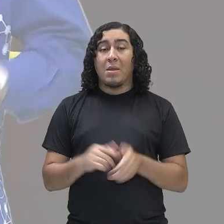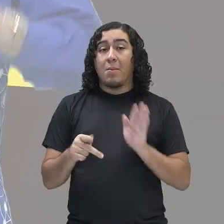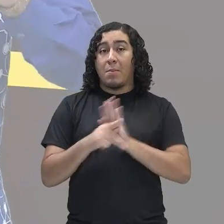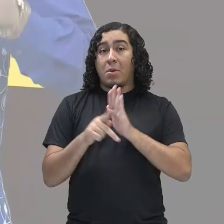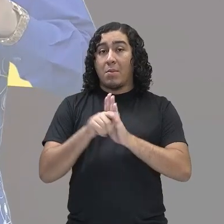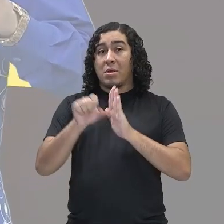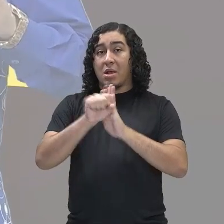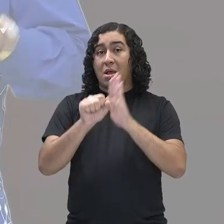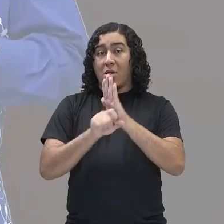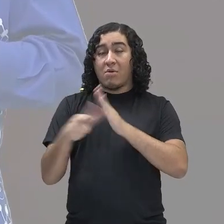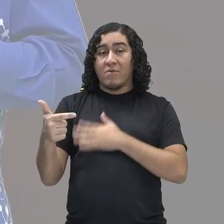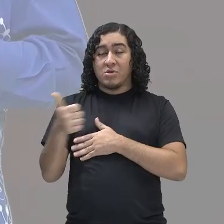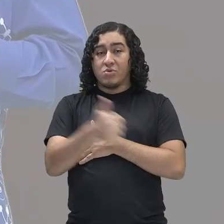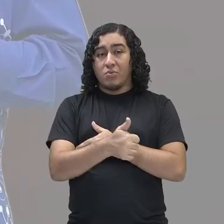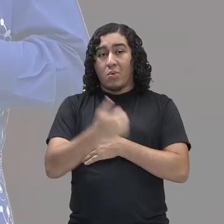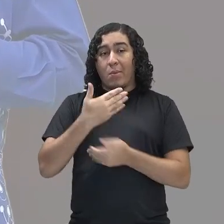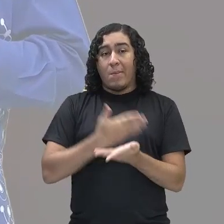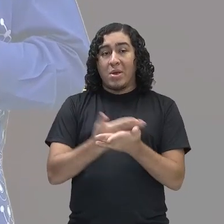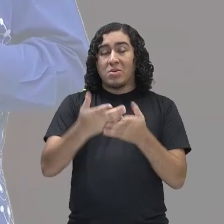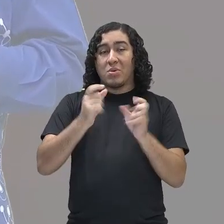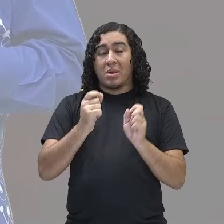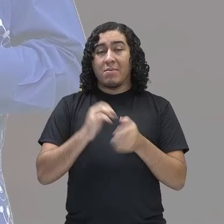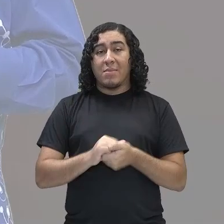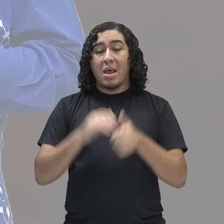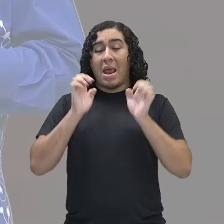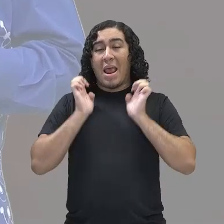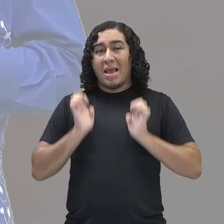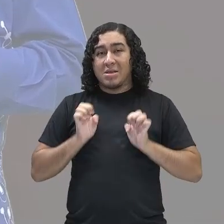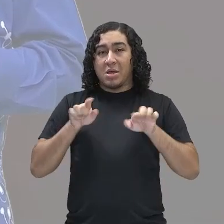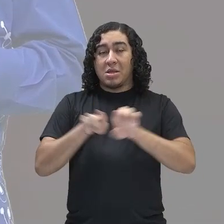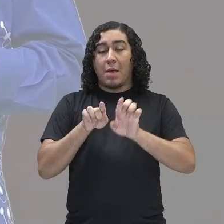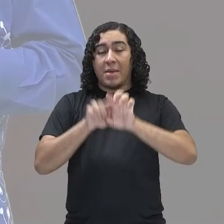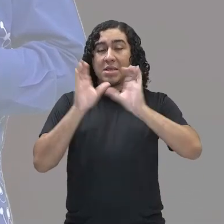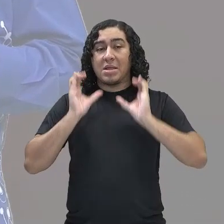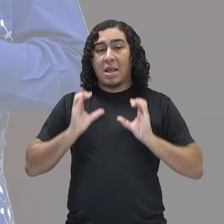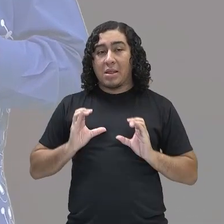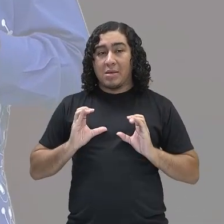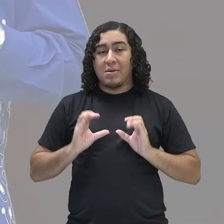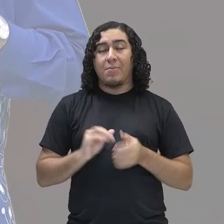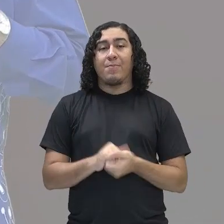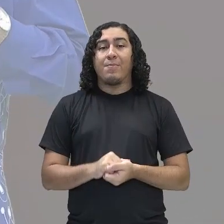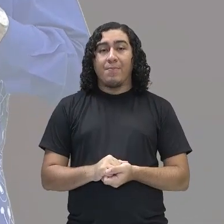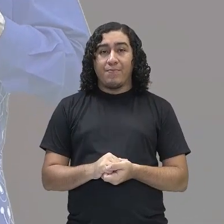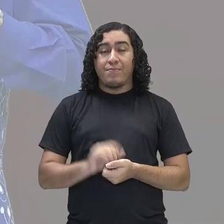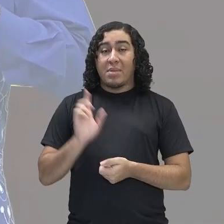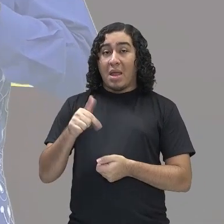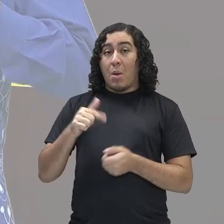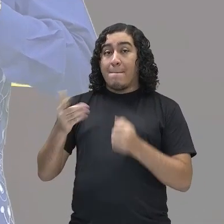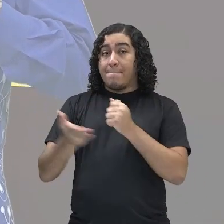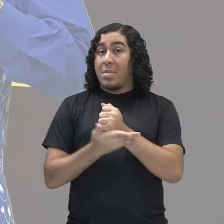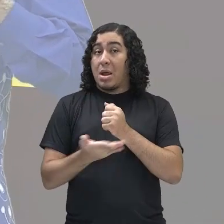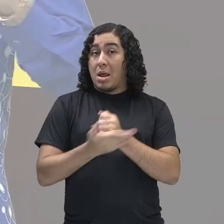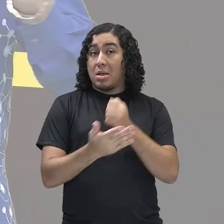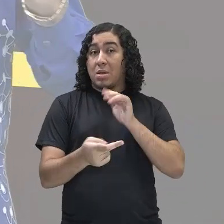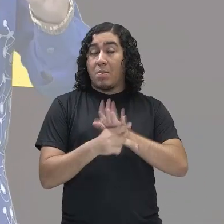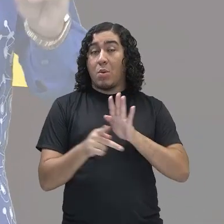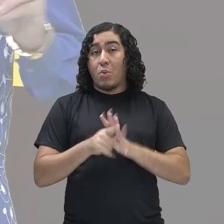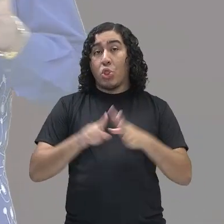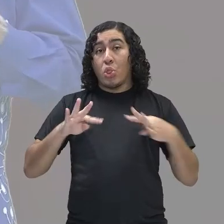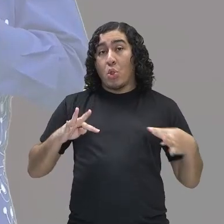XXI. Começamos pela ética e pela cidadania. Esse é o pilar de